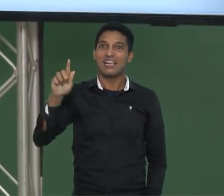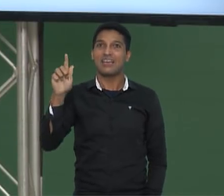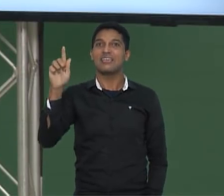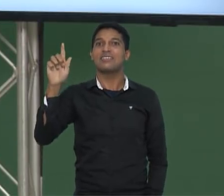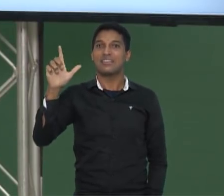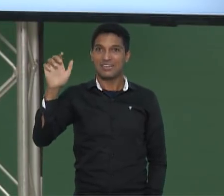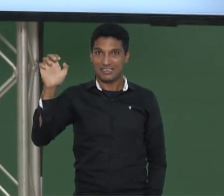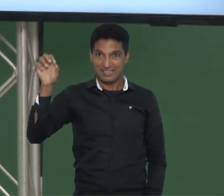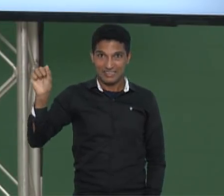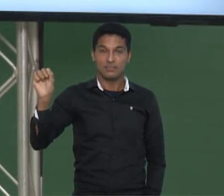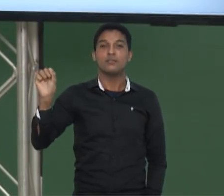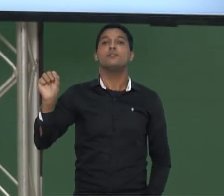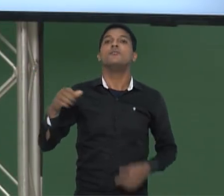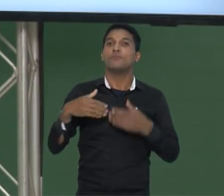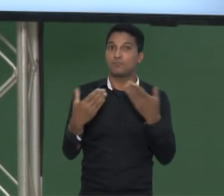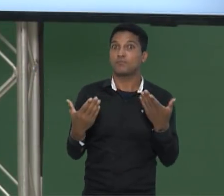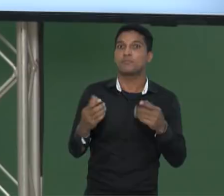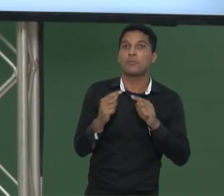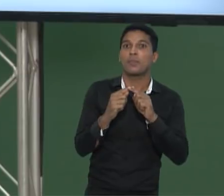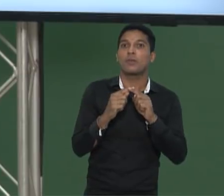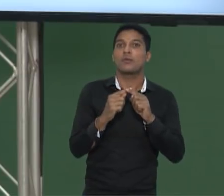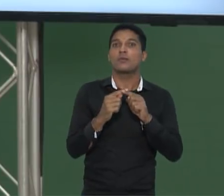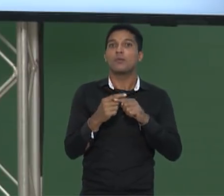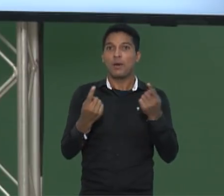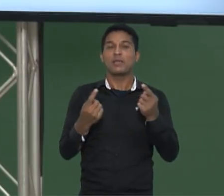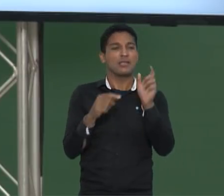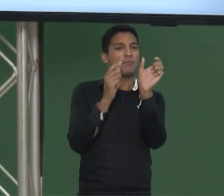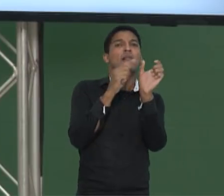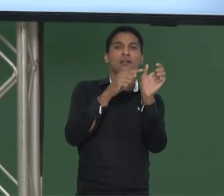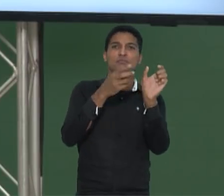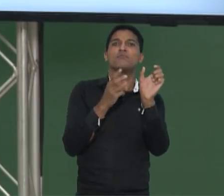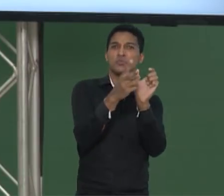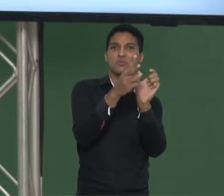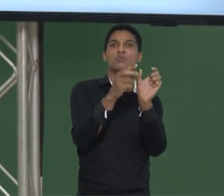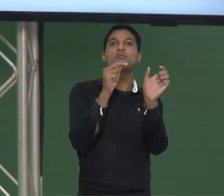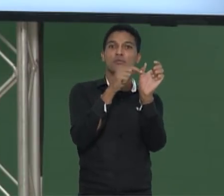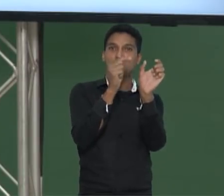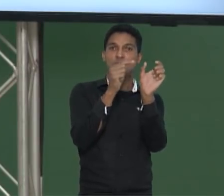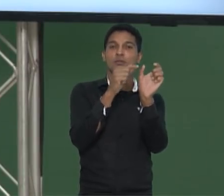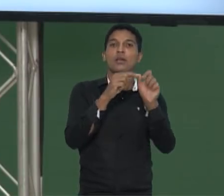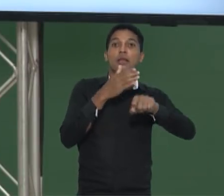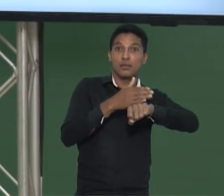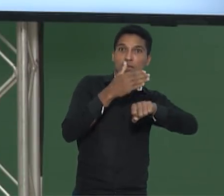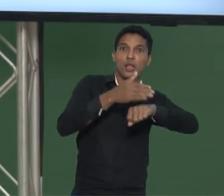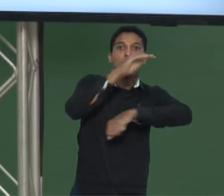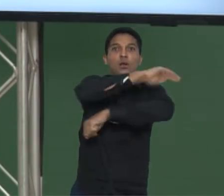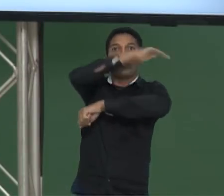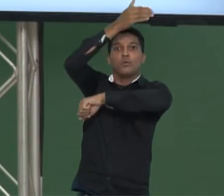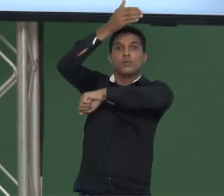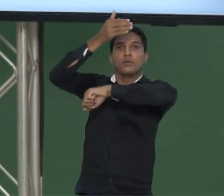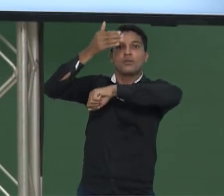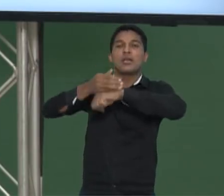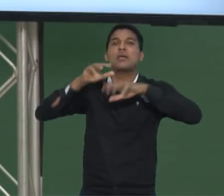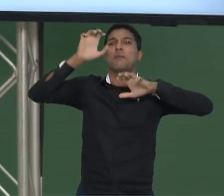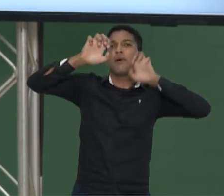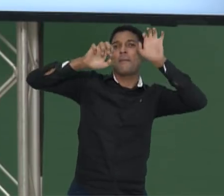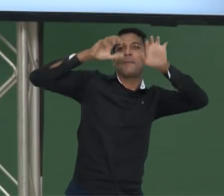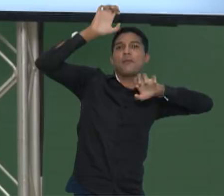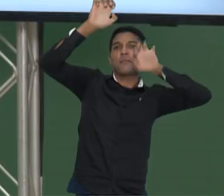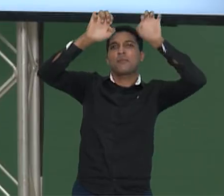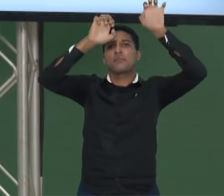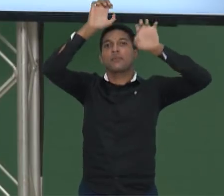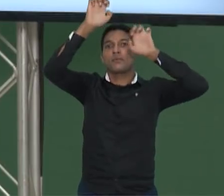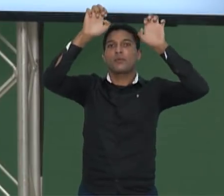maiores montanhas, mas o termo ainda ficou, né? Então, os praticantes desse tipo de escalada